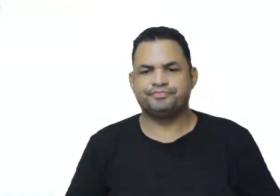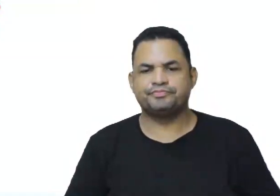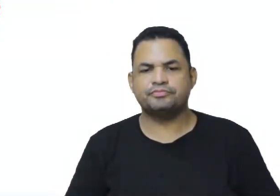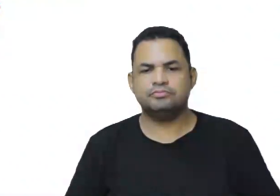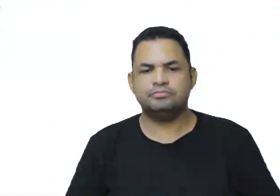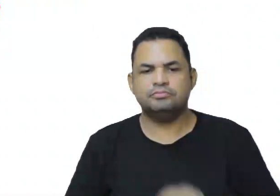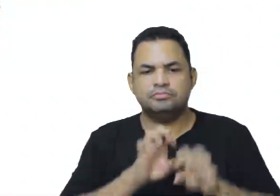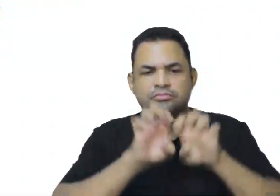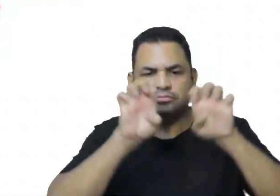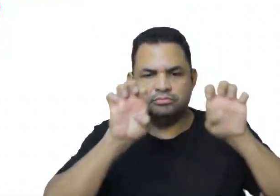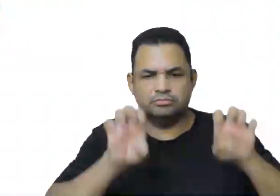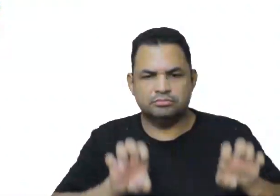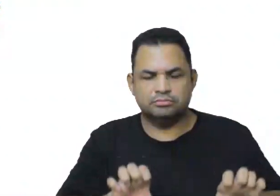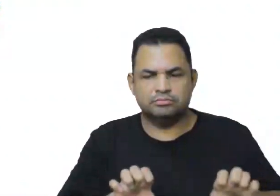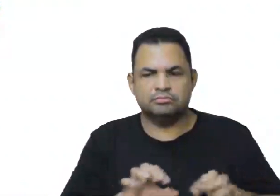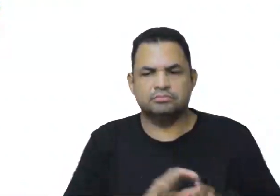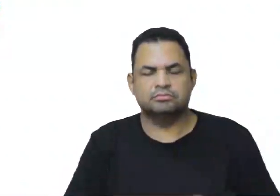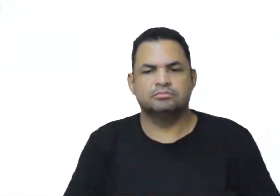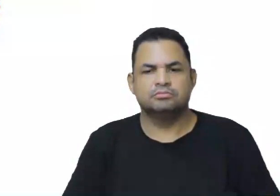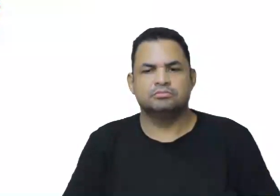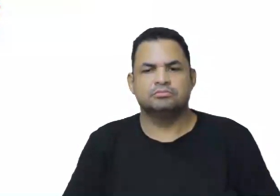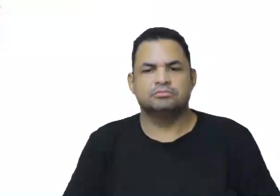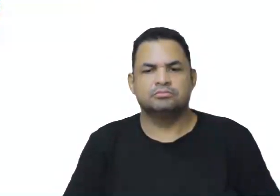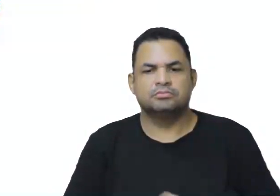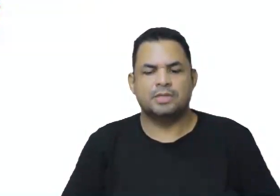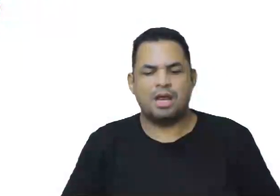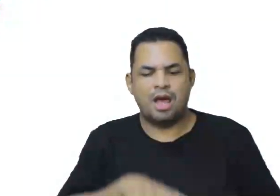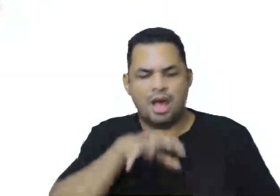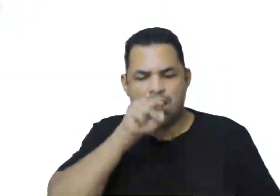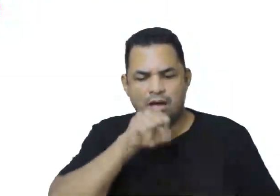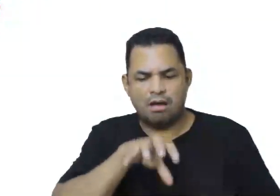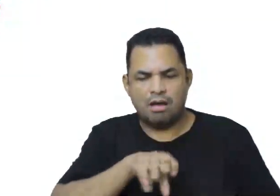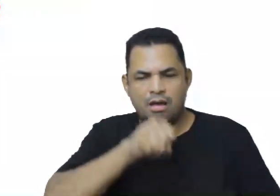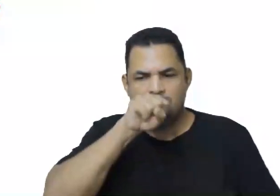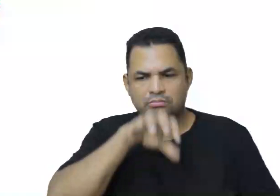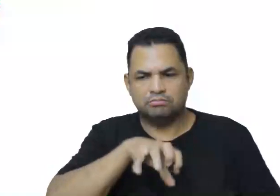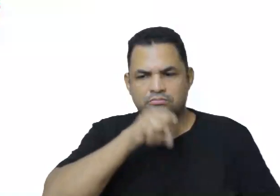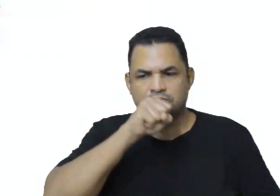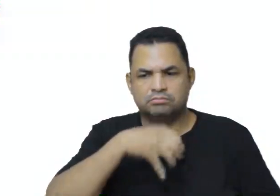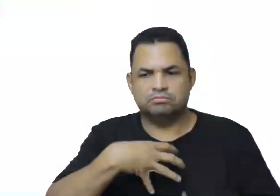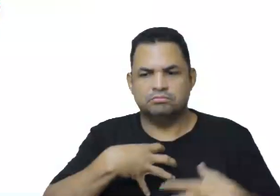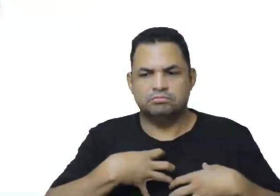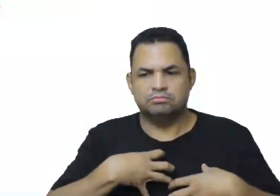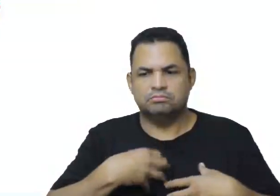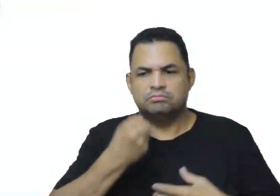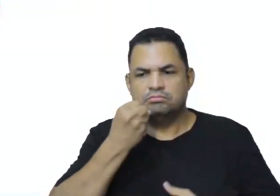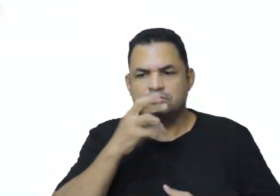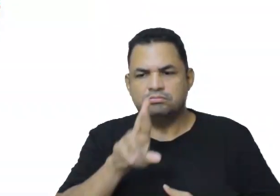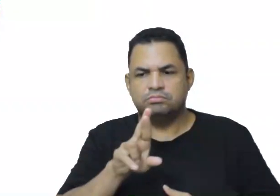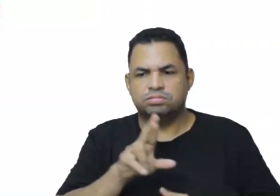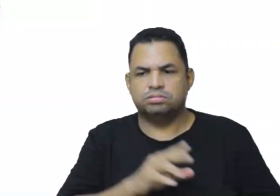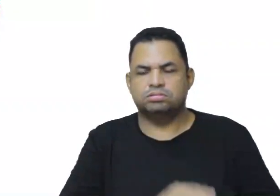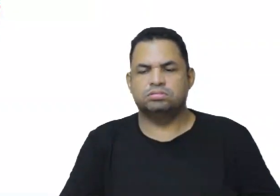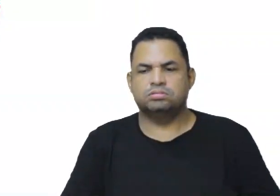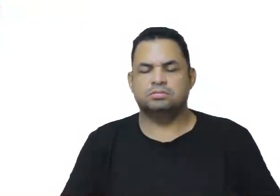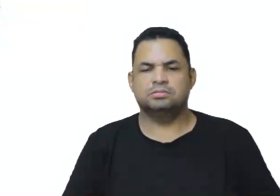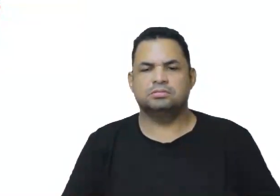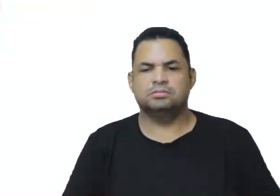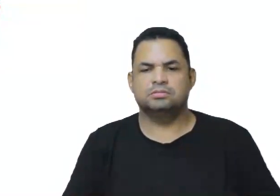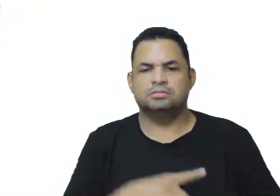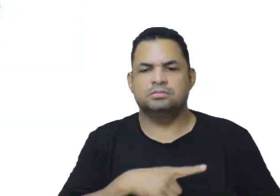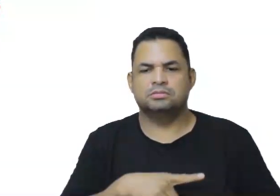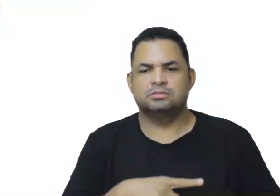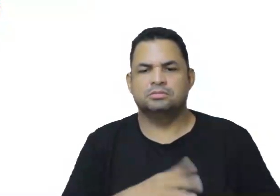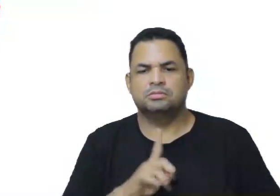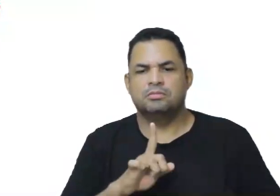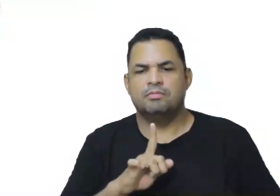as estruturas que levam ar para os nossos pulmões, tá bom? E lá eles vão ter os bronquíolos,